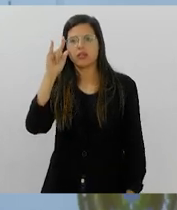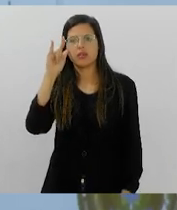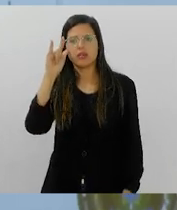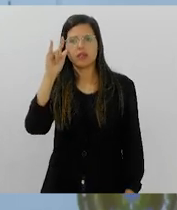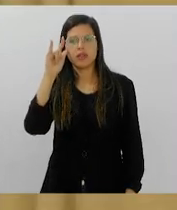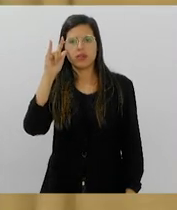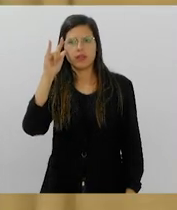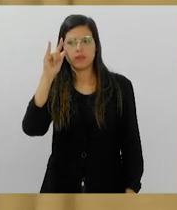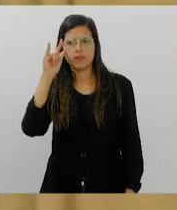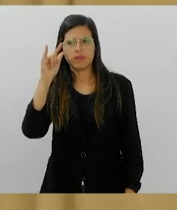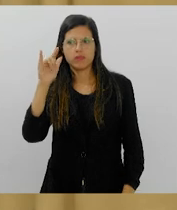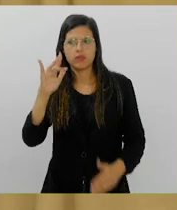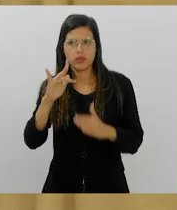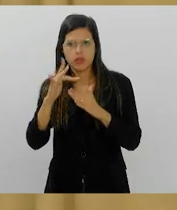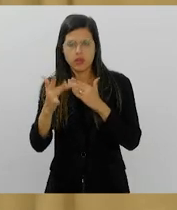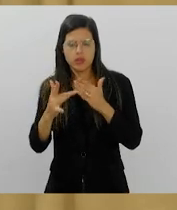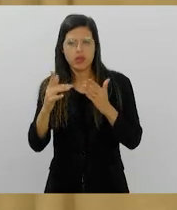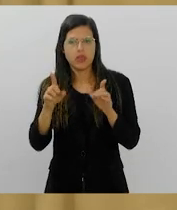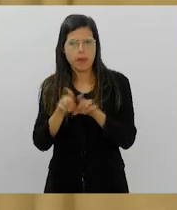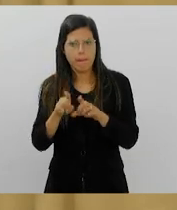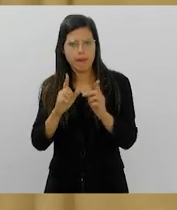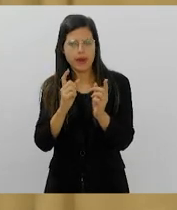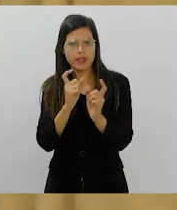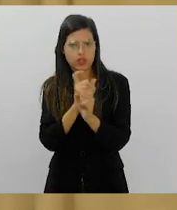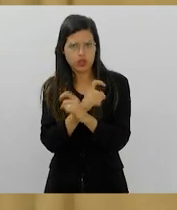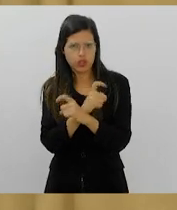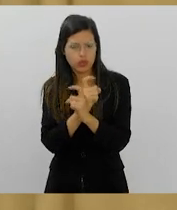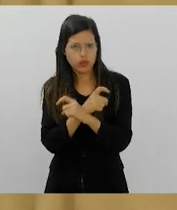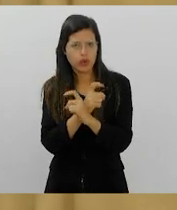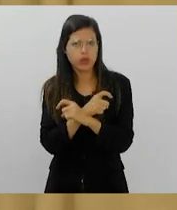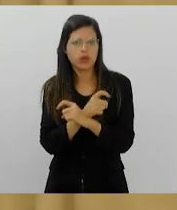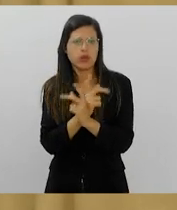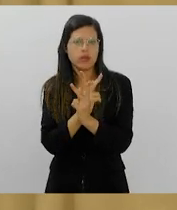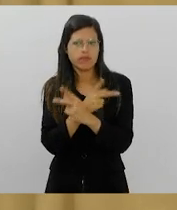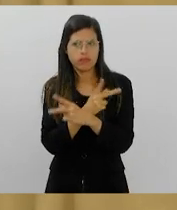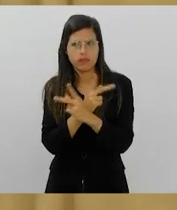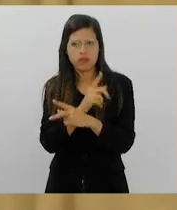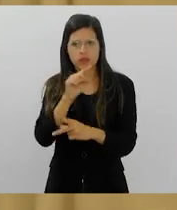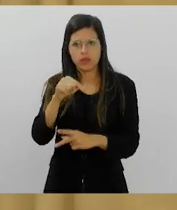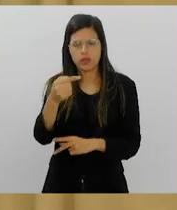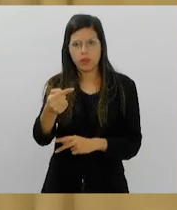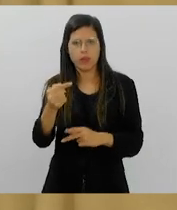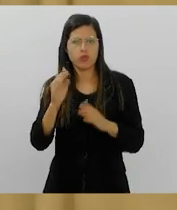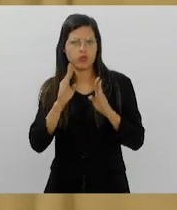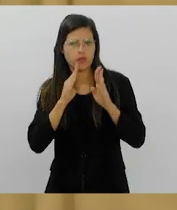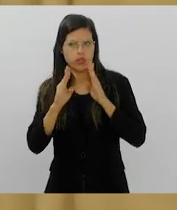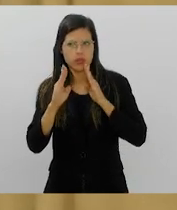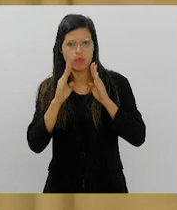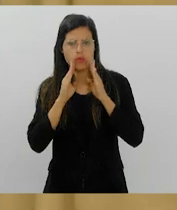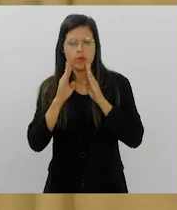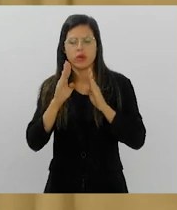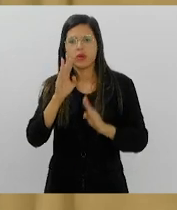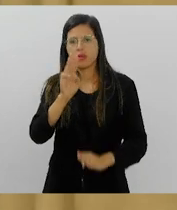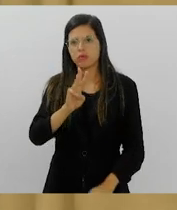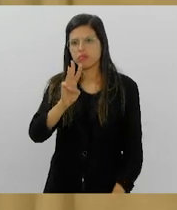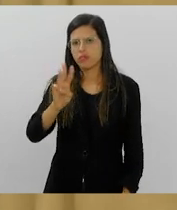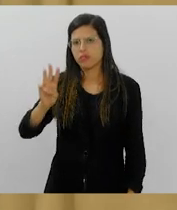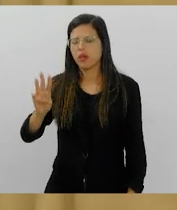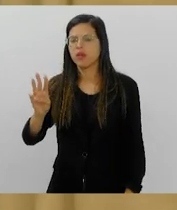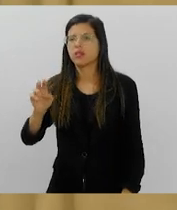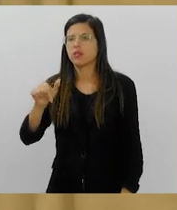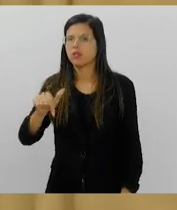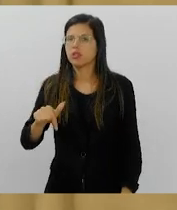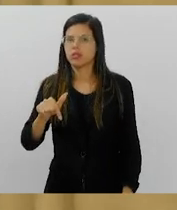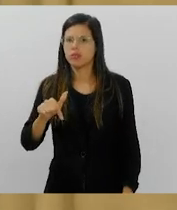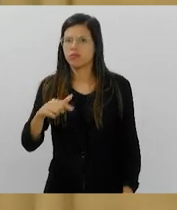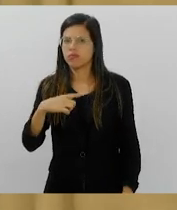entre as redes sociais, o TikTok e depois o Facebook. Os sites da web, alguns têm relação com aquilo que